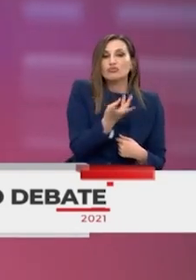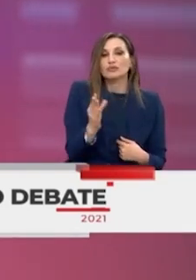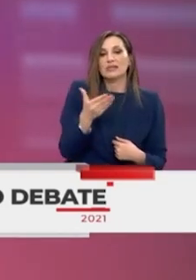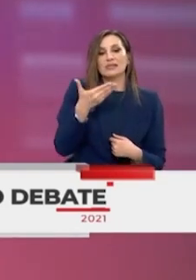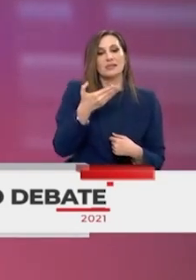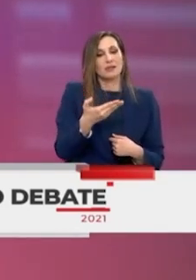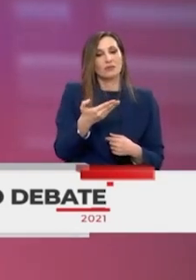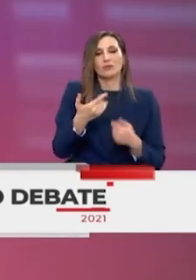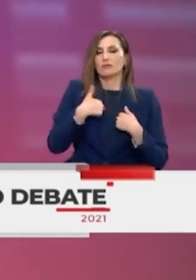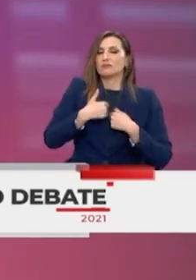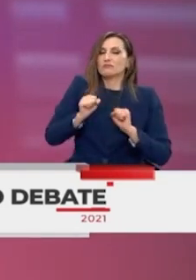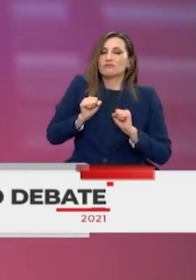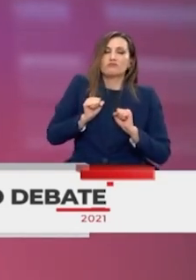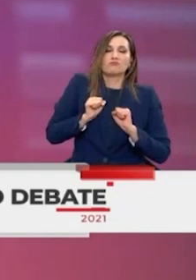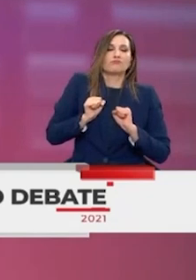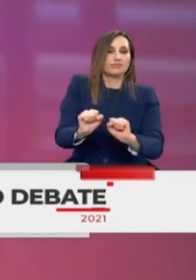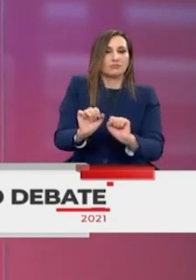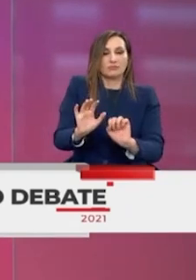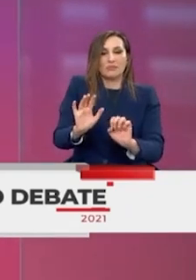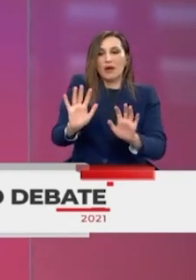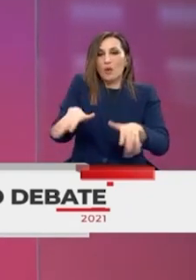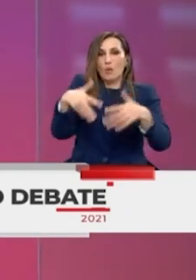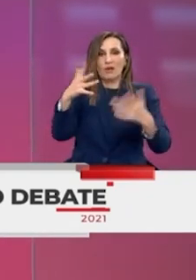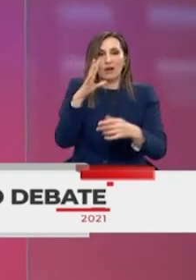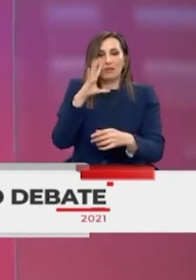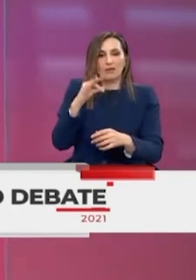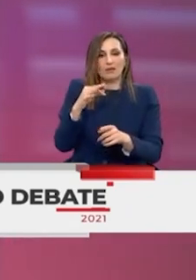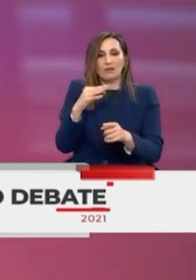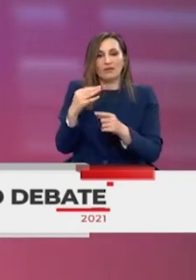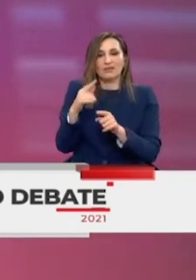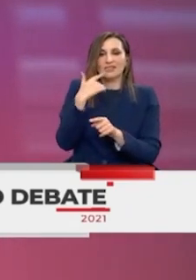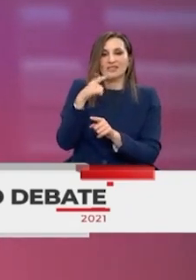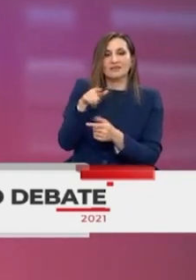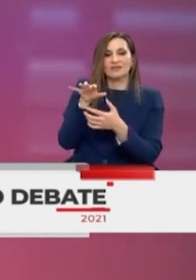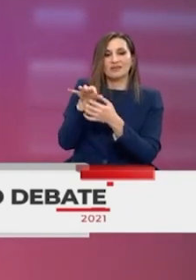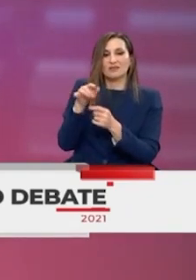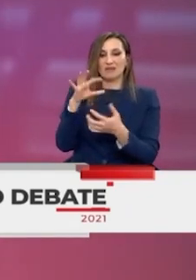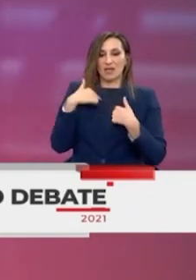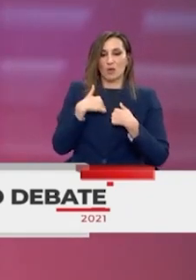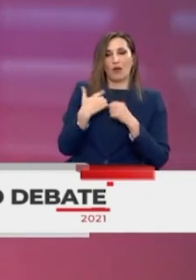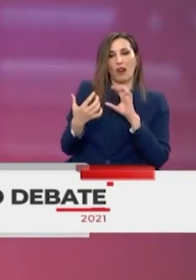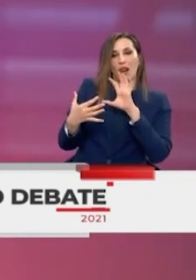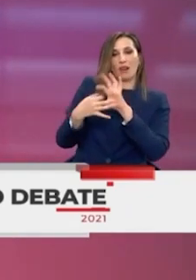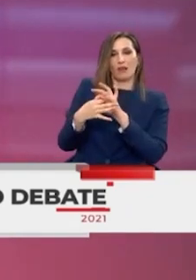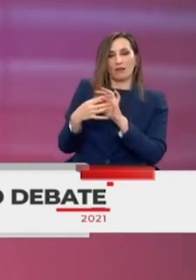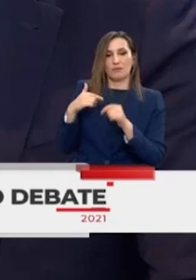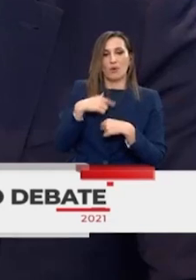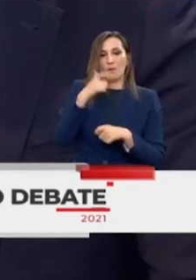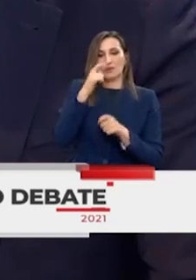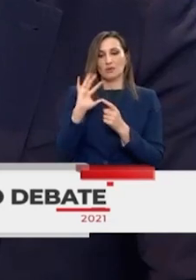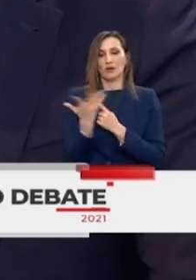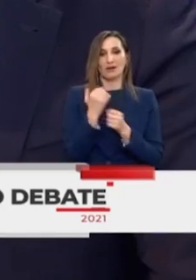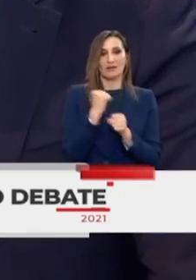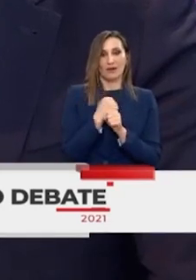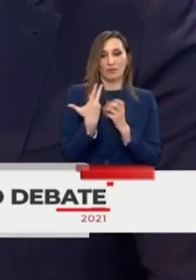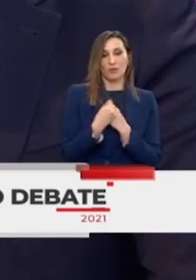e repudio totalmente qualquer tentativa de insinuação deste senhor de me associar a mim ou quem quer das pessoas que trabalham